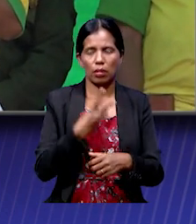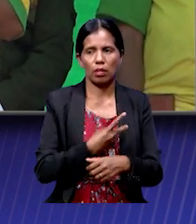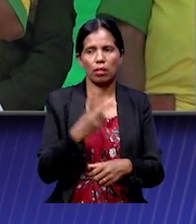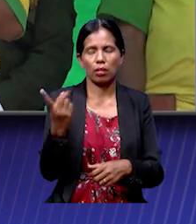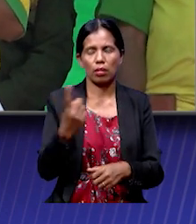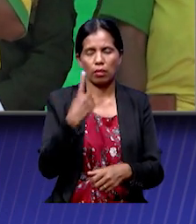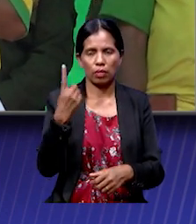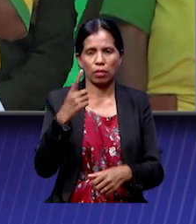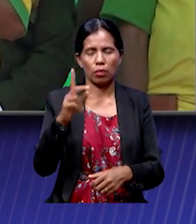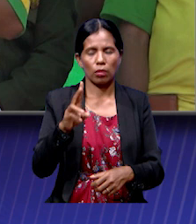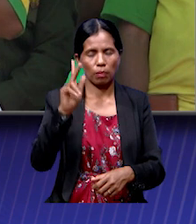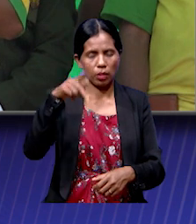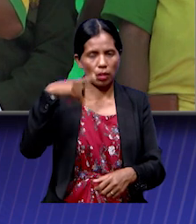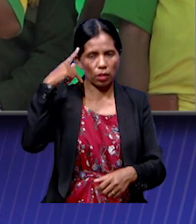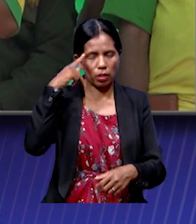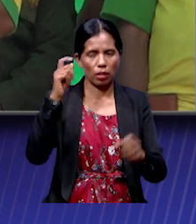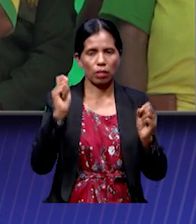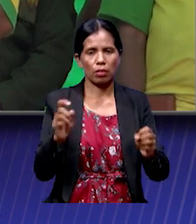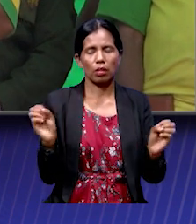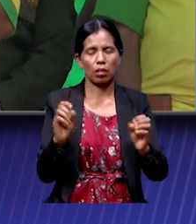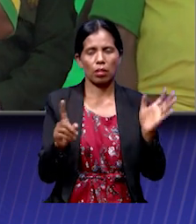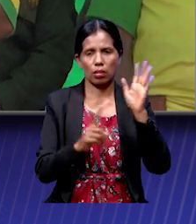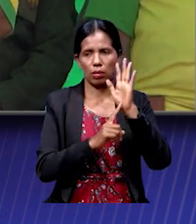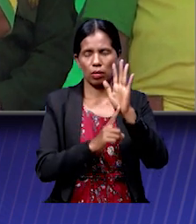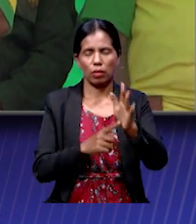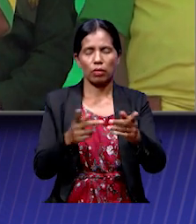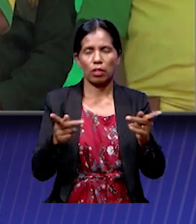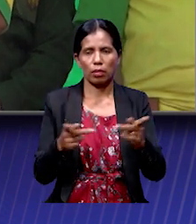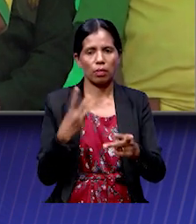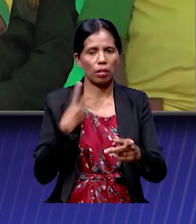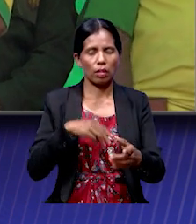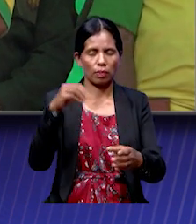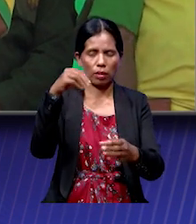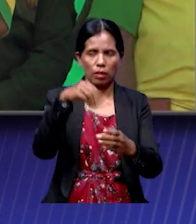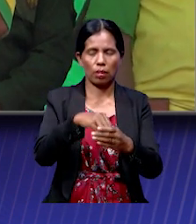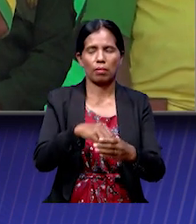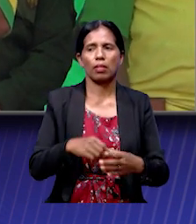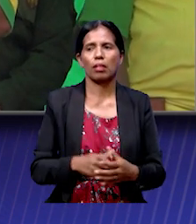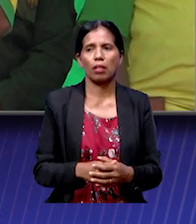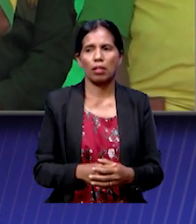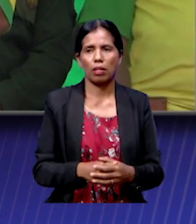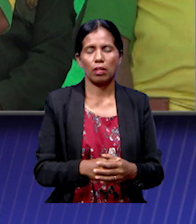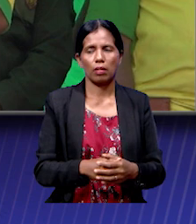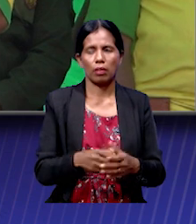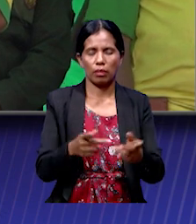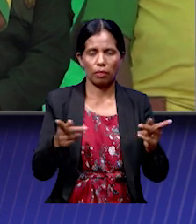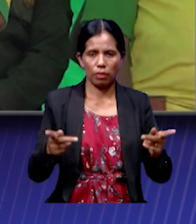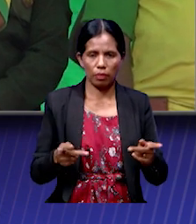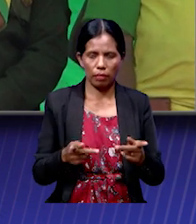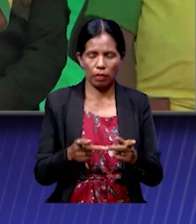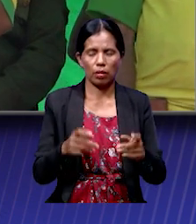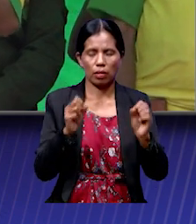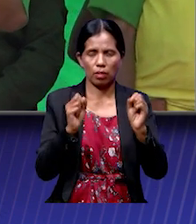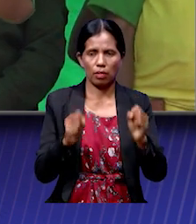poder político de halo interferência ba áreas no mesmo que tu rolos e talvez tam áreas técnicas profissionais áreas no mesmo com